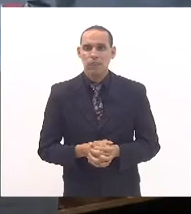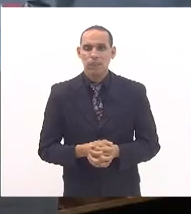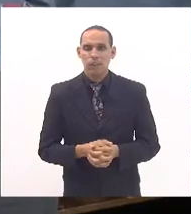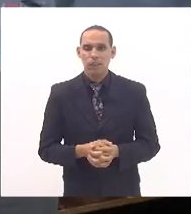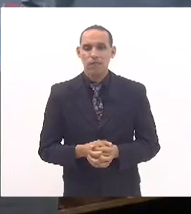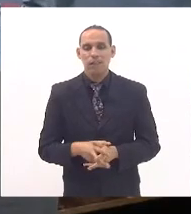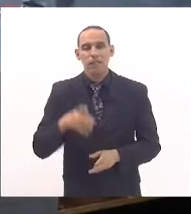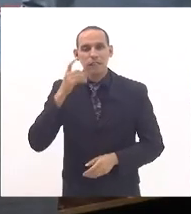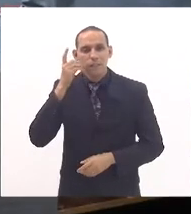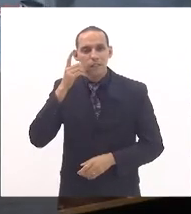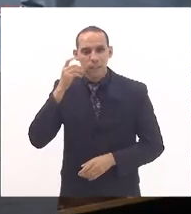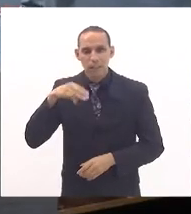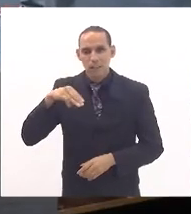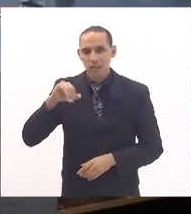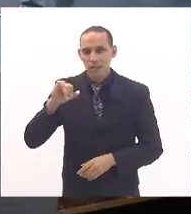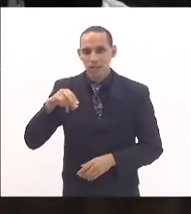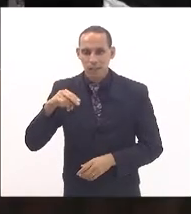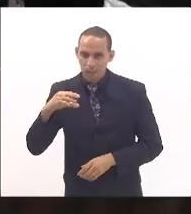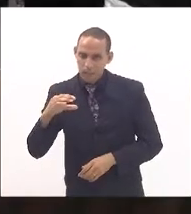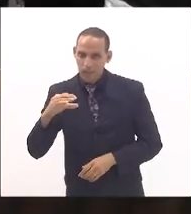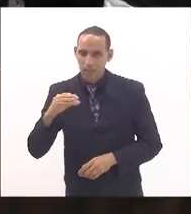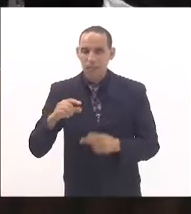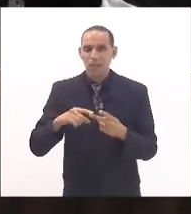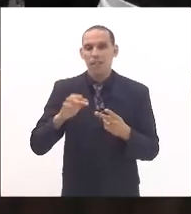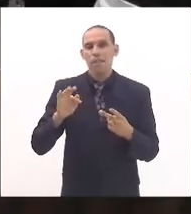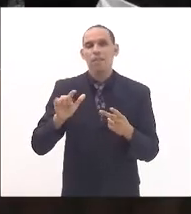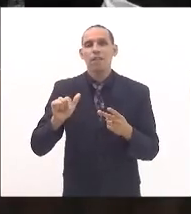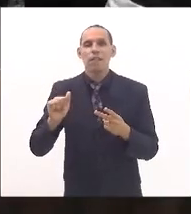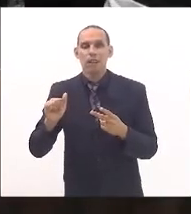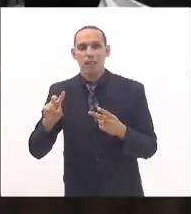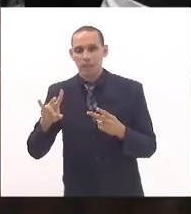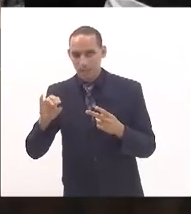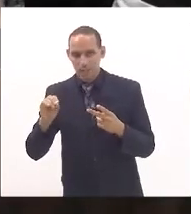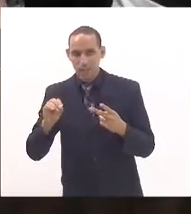Deputado Carlos Mink, deputado Flávio Serafini e Mink.